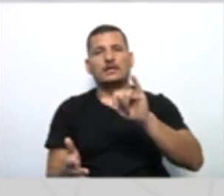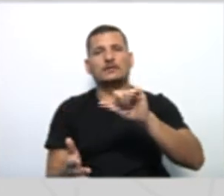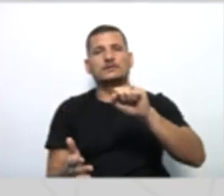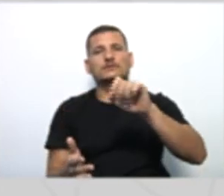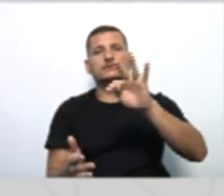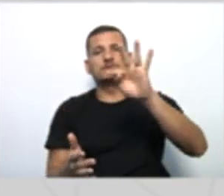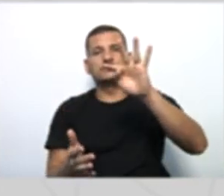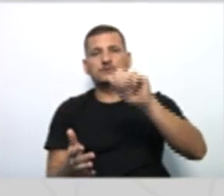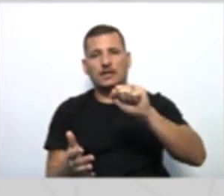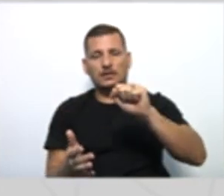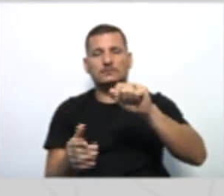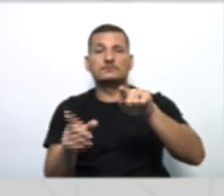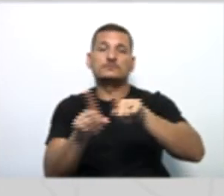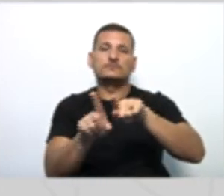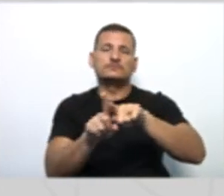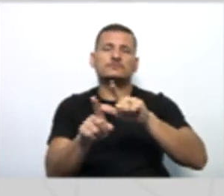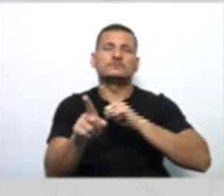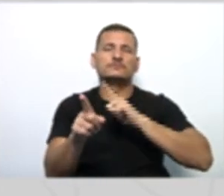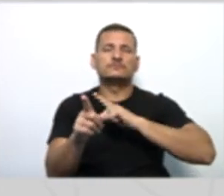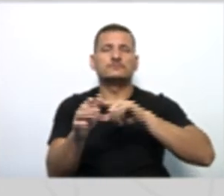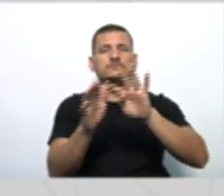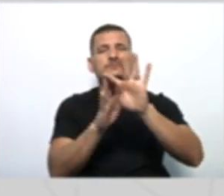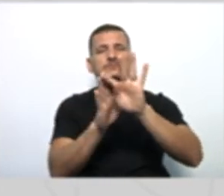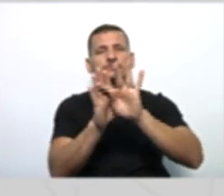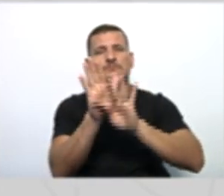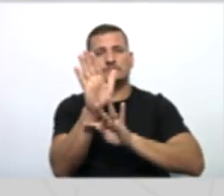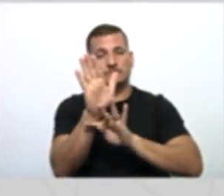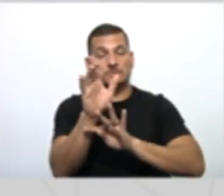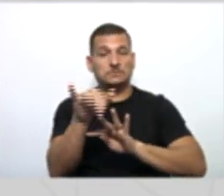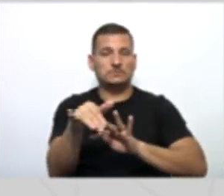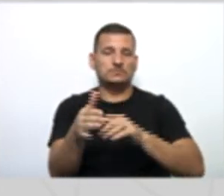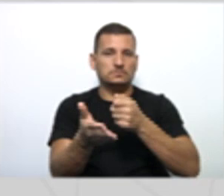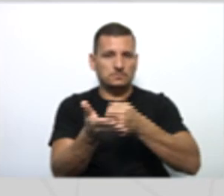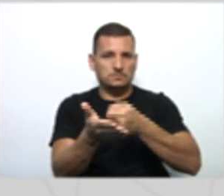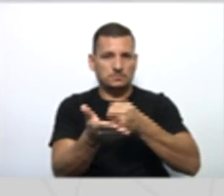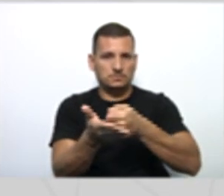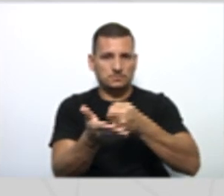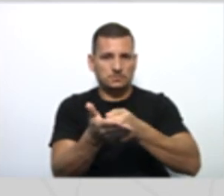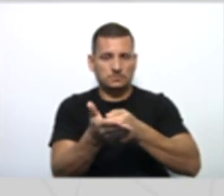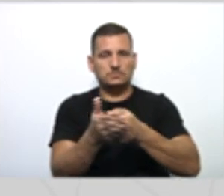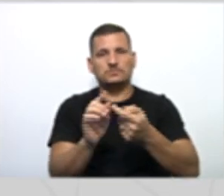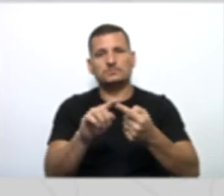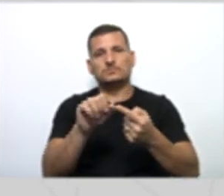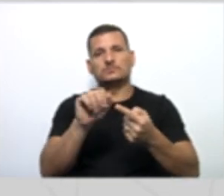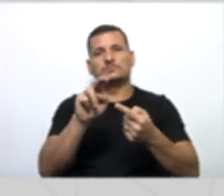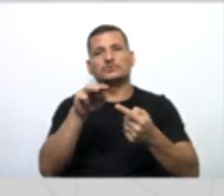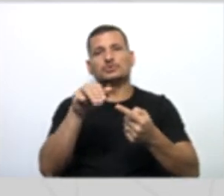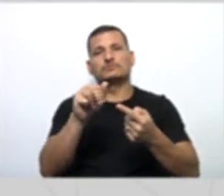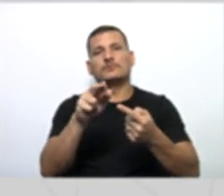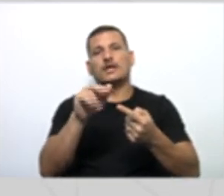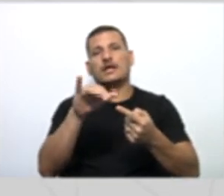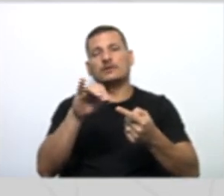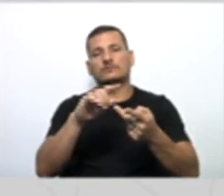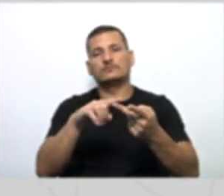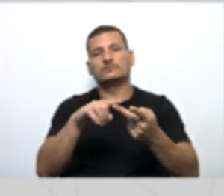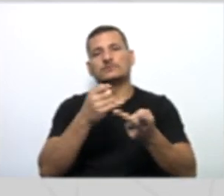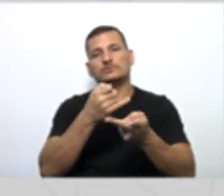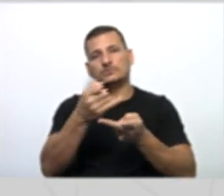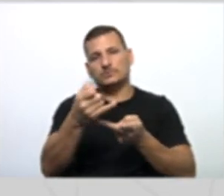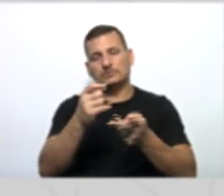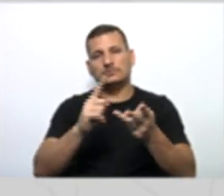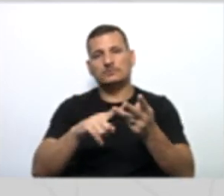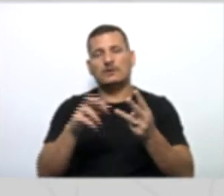tenho os elementos textuais, que são considerados obrigatórios, que é o sumário, a introdução, o